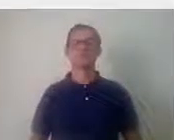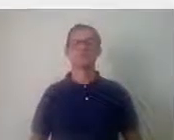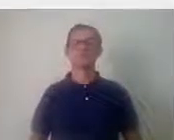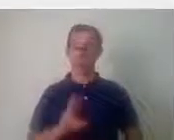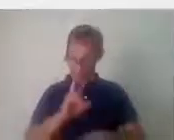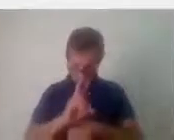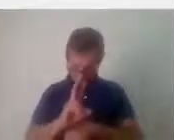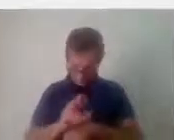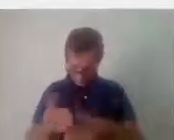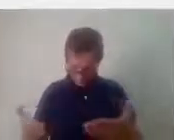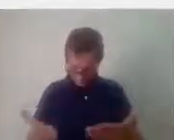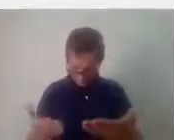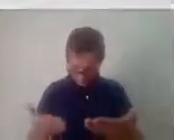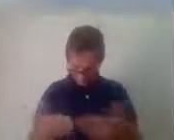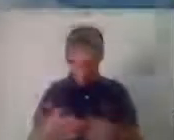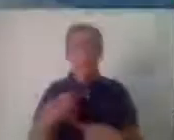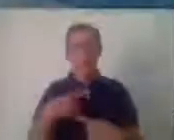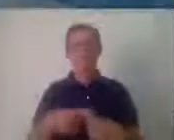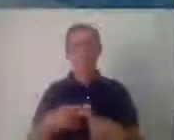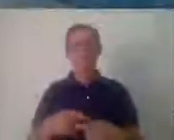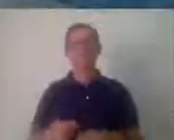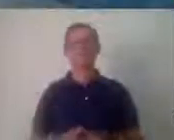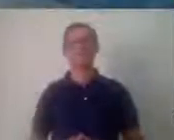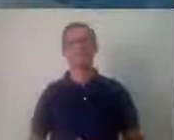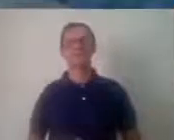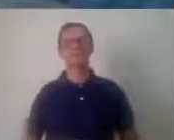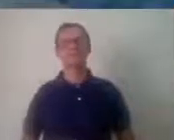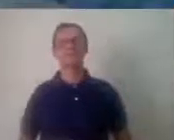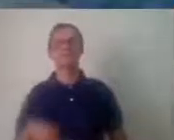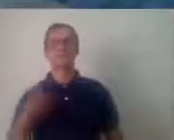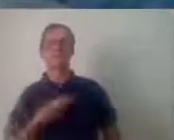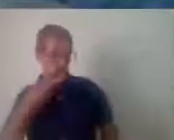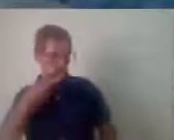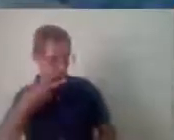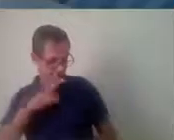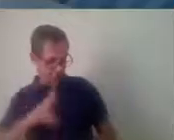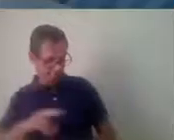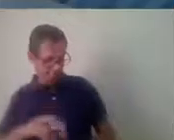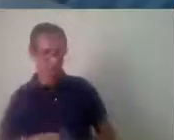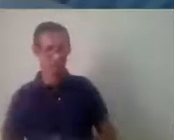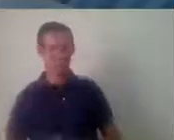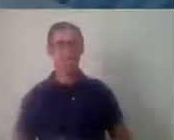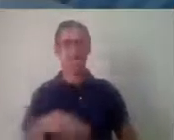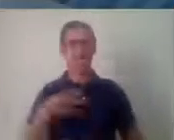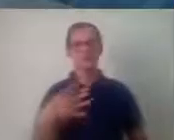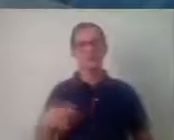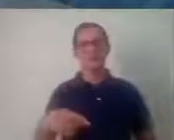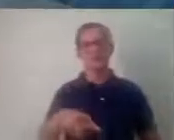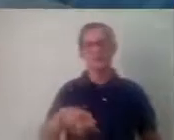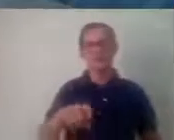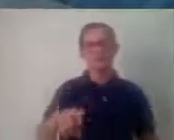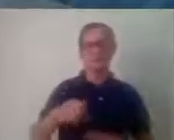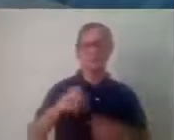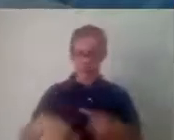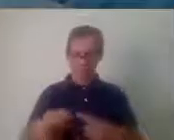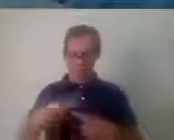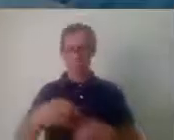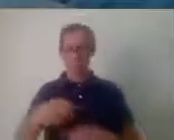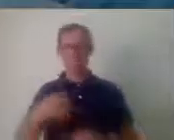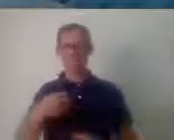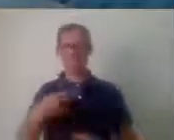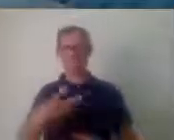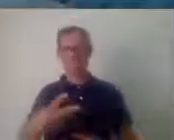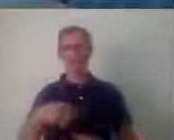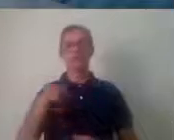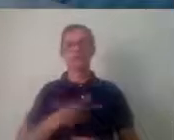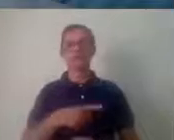atenção. Por quê? A gente olha para aquilo ali, ó, 4 menos x ao quadrado é ao quadrado, e aí a